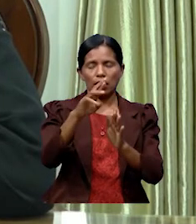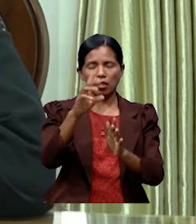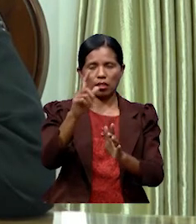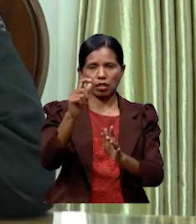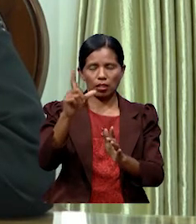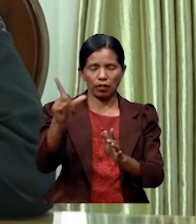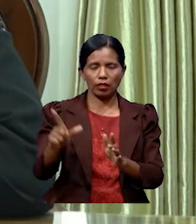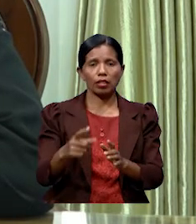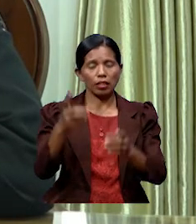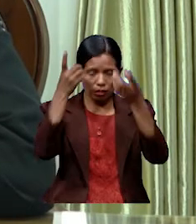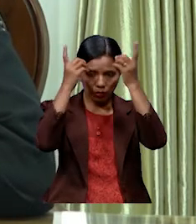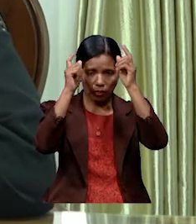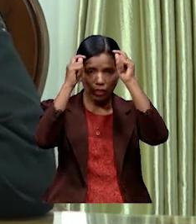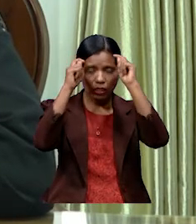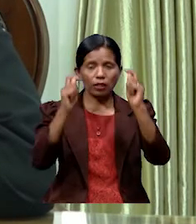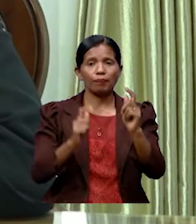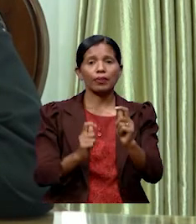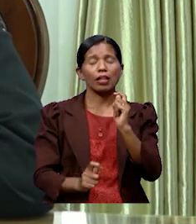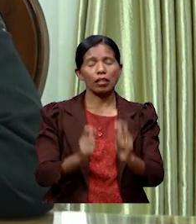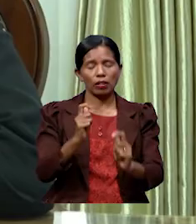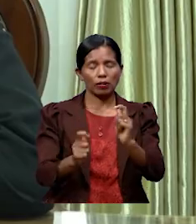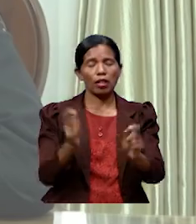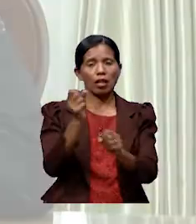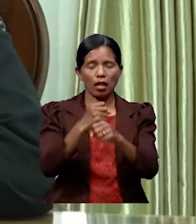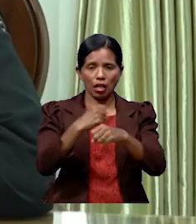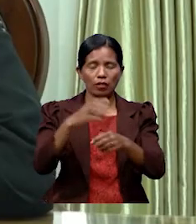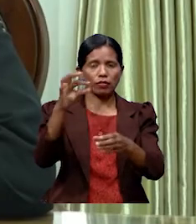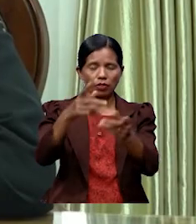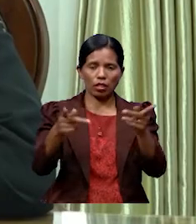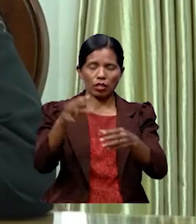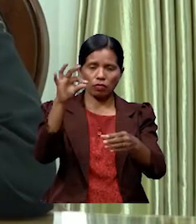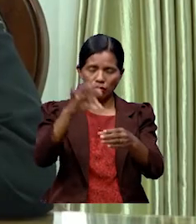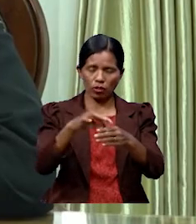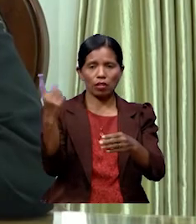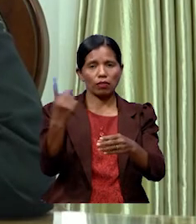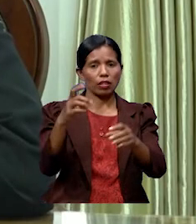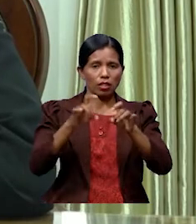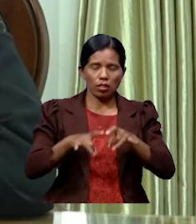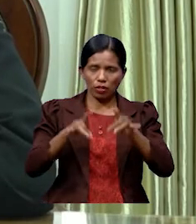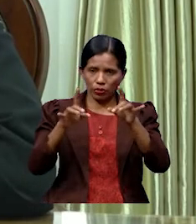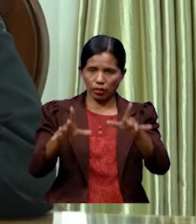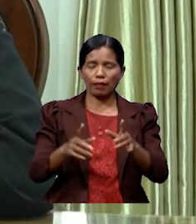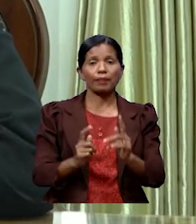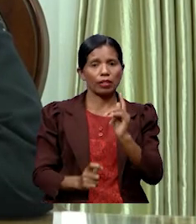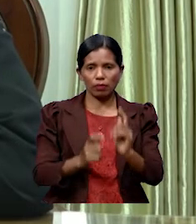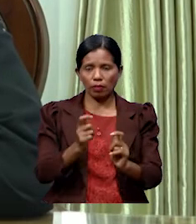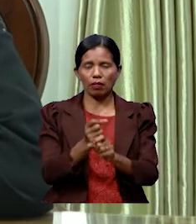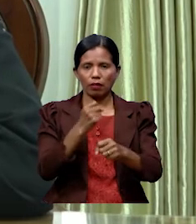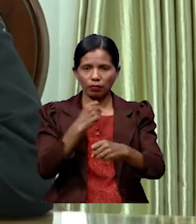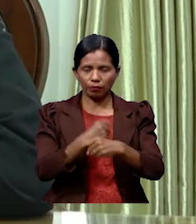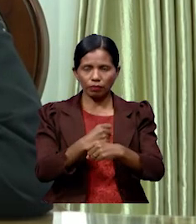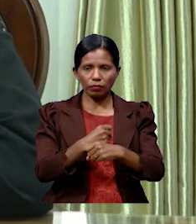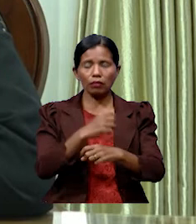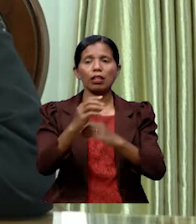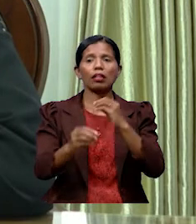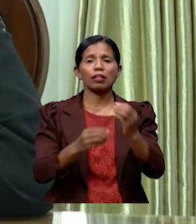halo recenseamento eleitoral no estabelece centro de votação em Austrália. Tribunal Mos halo apreciação Ida Neve que Clian, com a